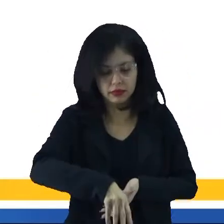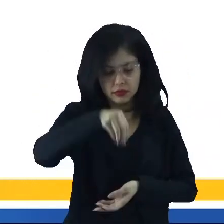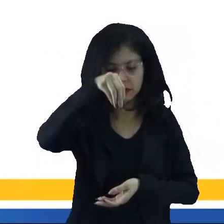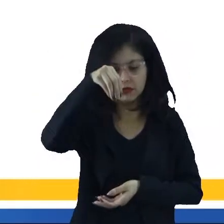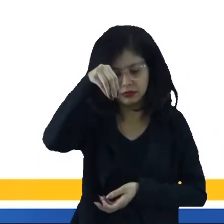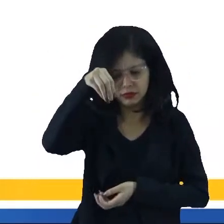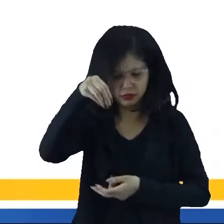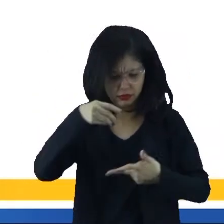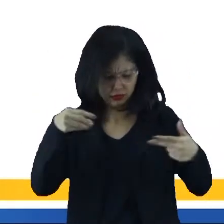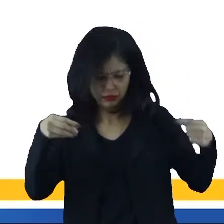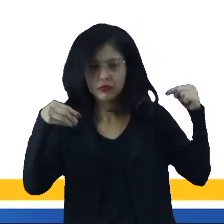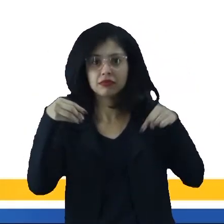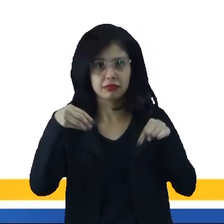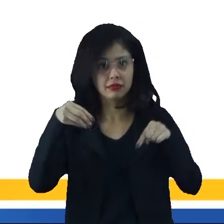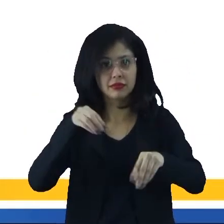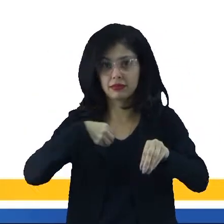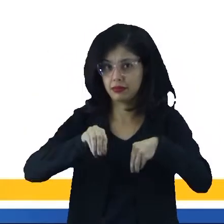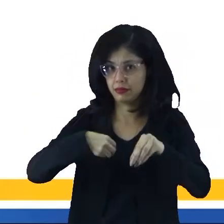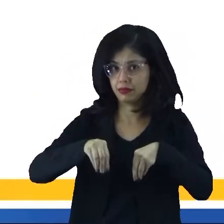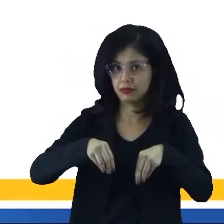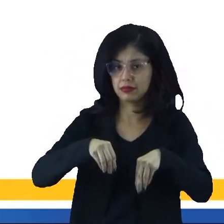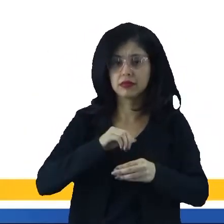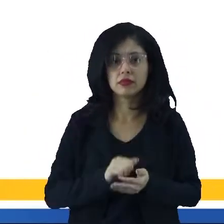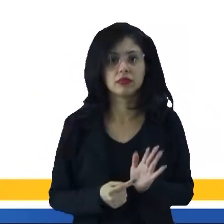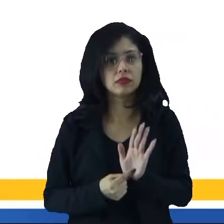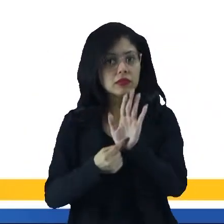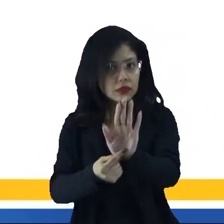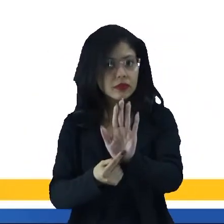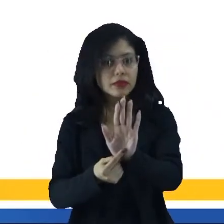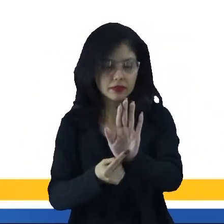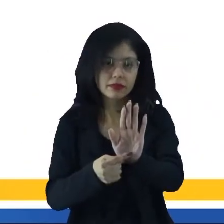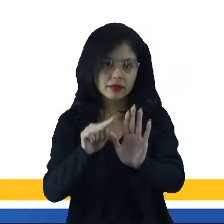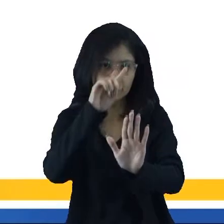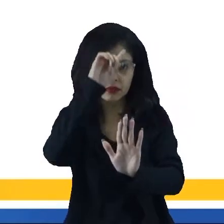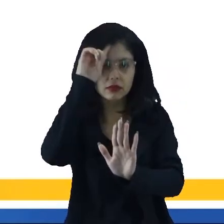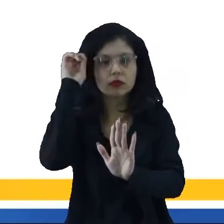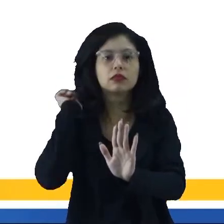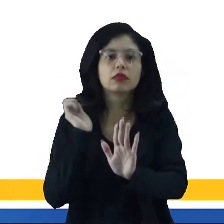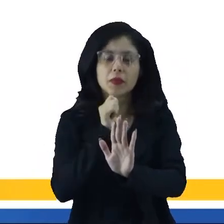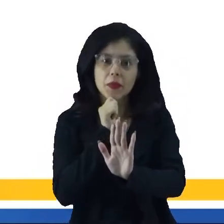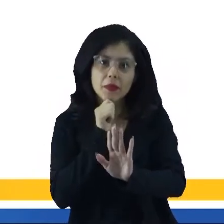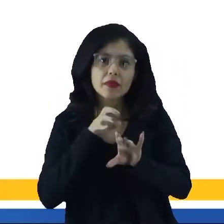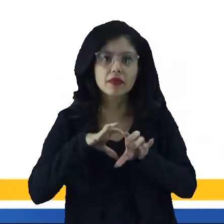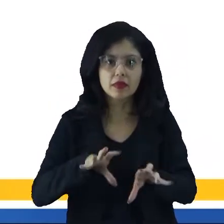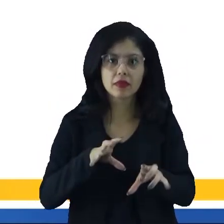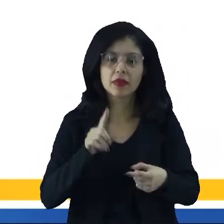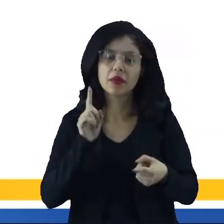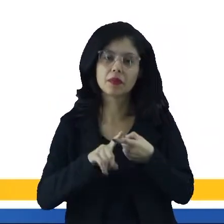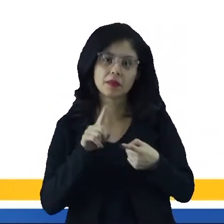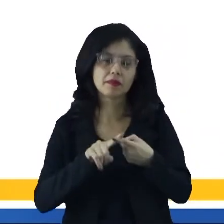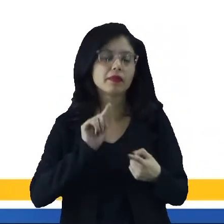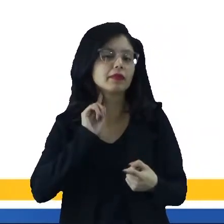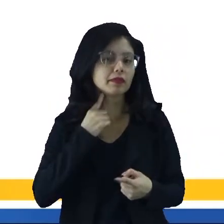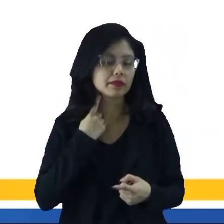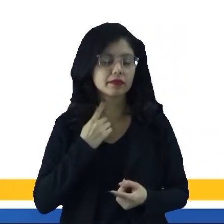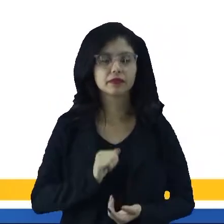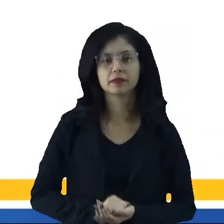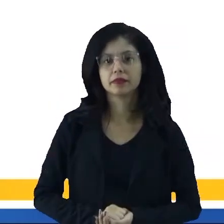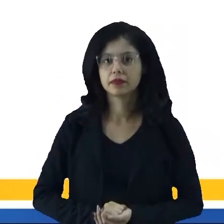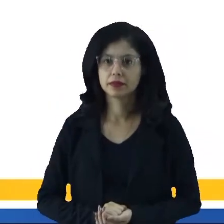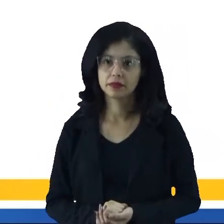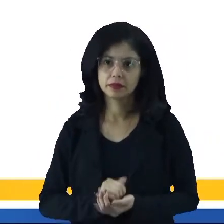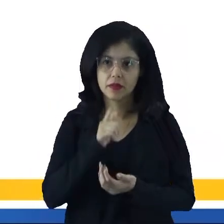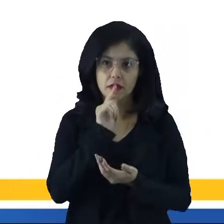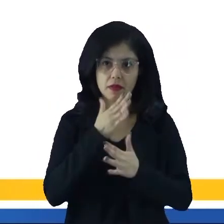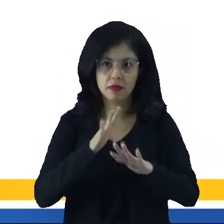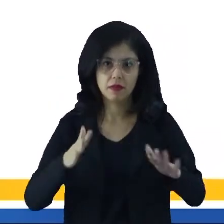esse objeto, né, no caso o saco plástico, e mostra para Carol. E ainda assim ela se assusta por ser uma poluição, né? Tá poluído ali